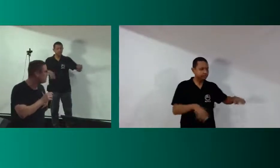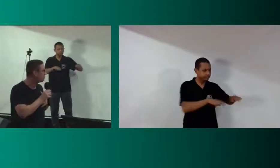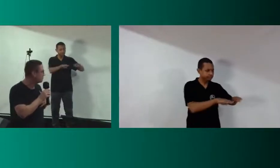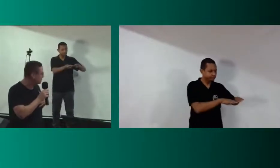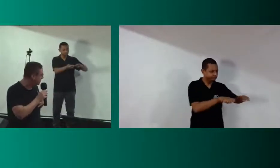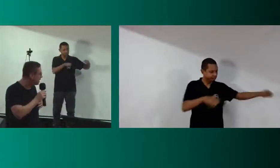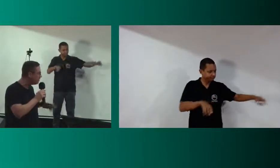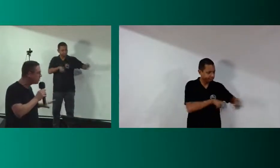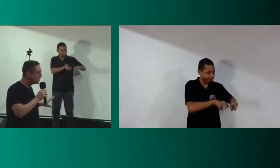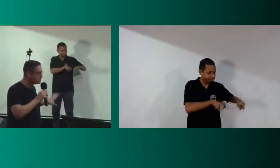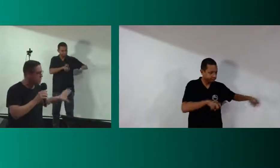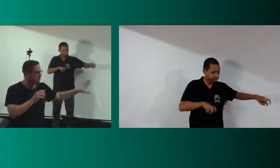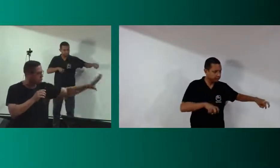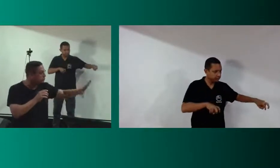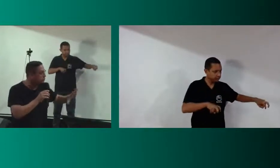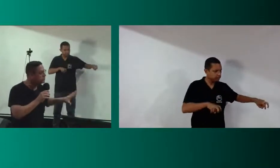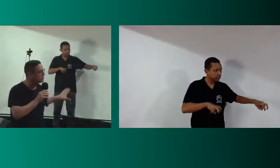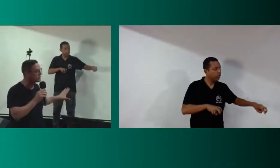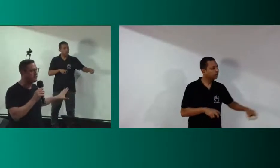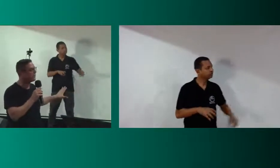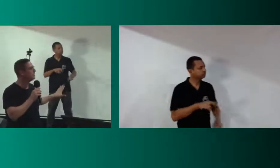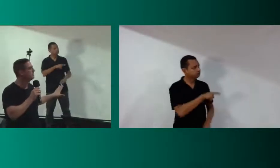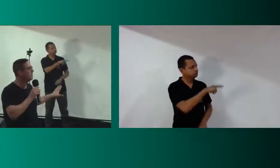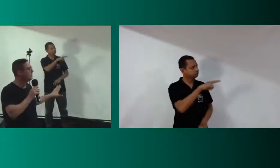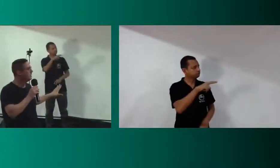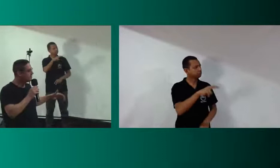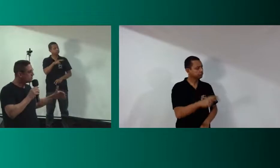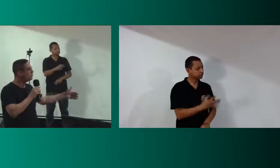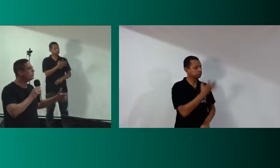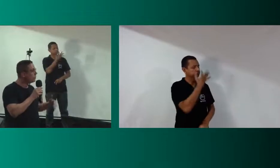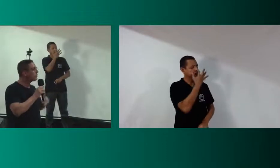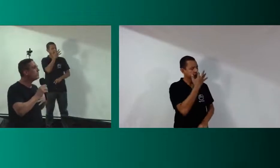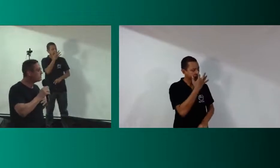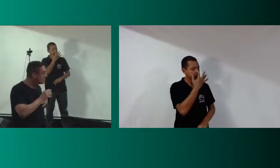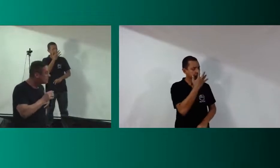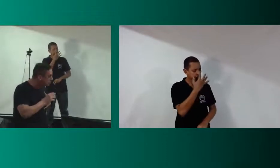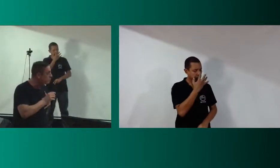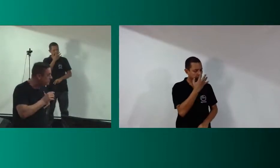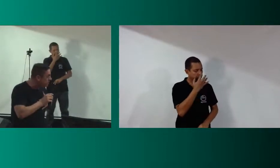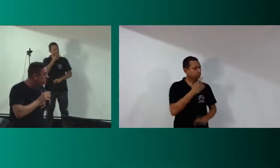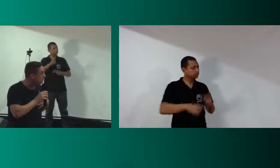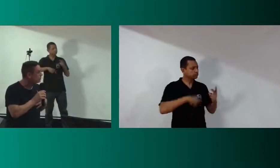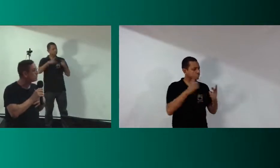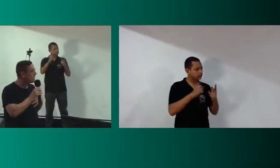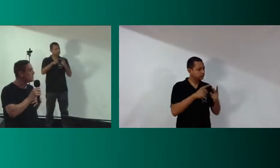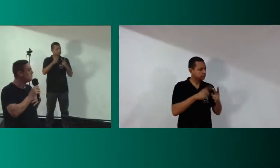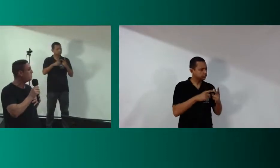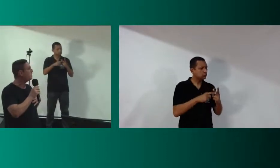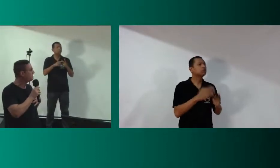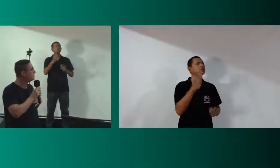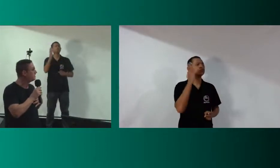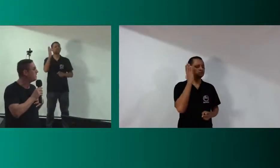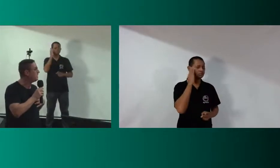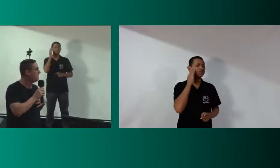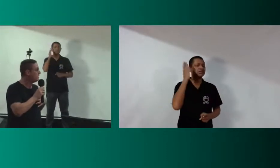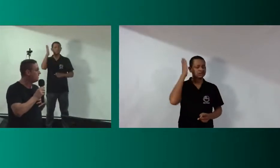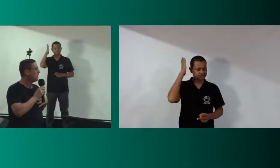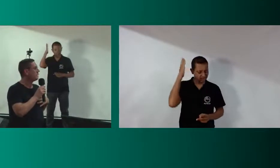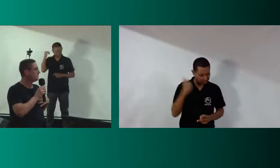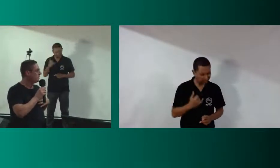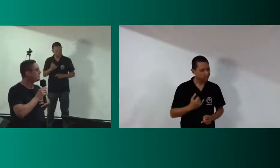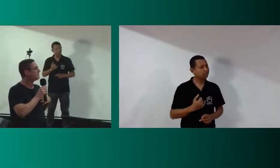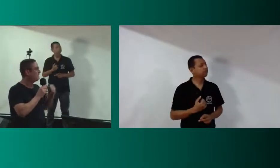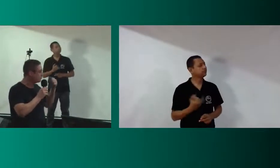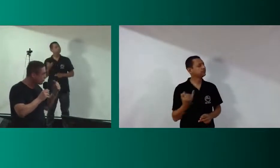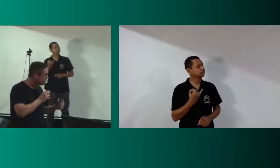muito feliz mesmo primeiro porque admiro todo mundo que tá aqui nela e segundo porque eu e eu entendo eu sei a importância que tem